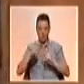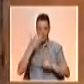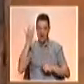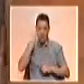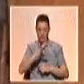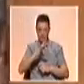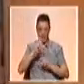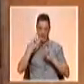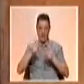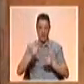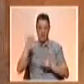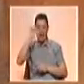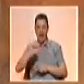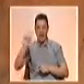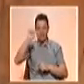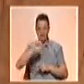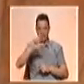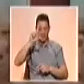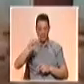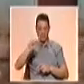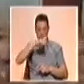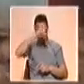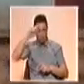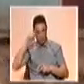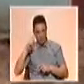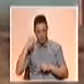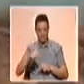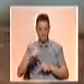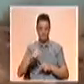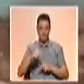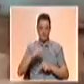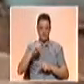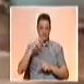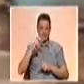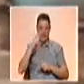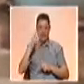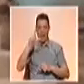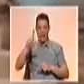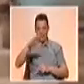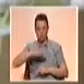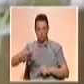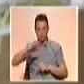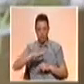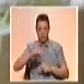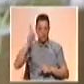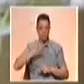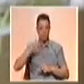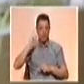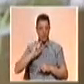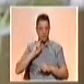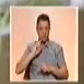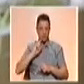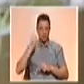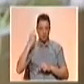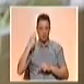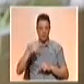África Subsaariana e a Ásia. E nomeadamente na região do Sahel, onde em média as mulheres, que são elas